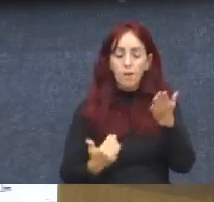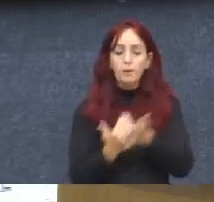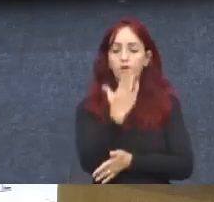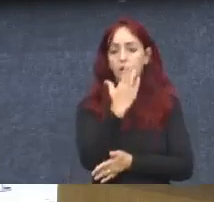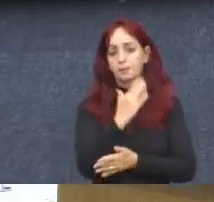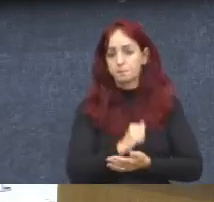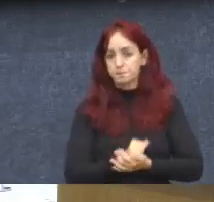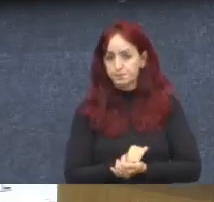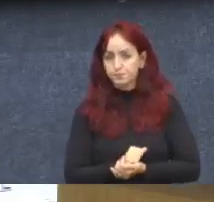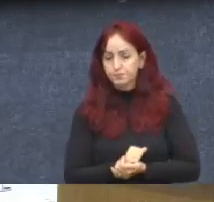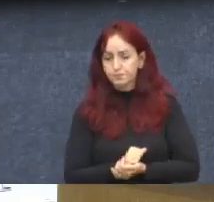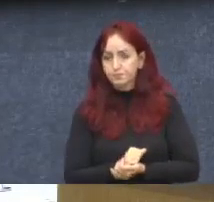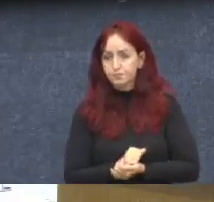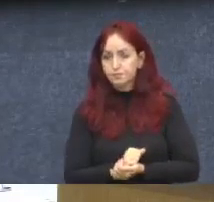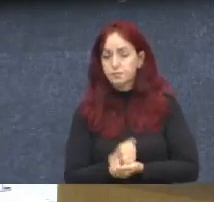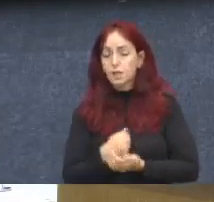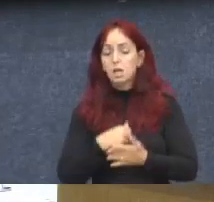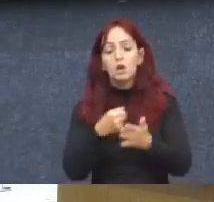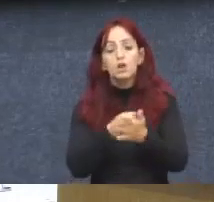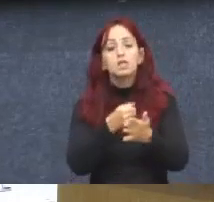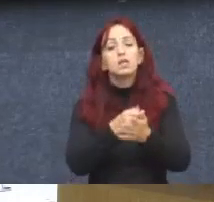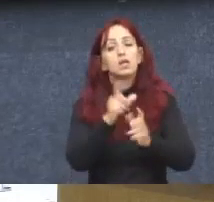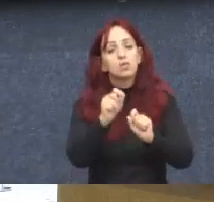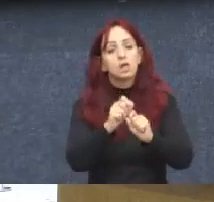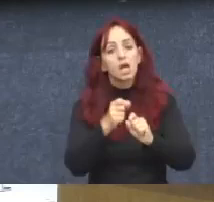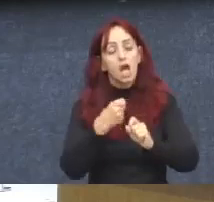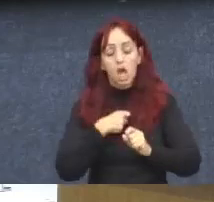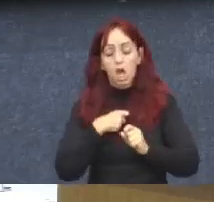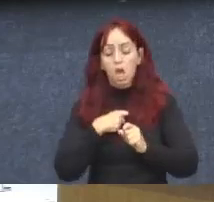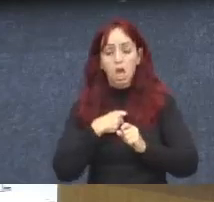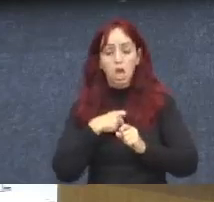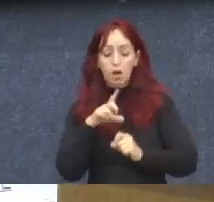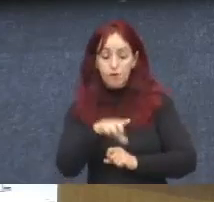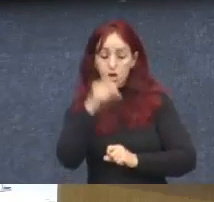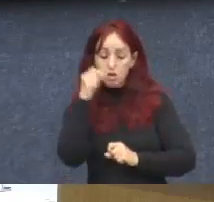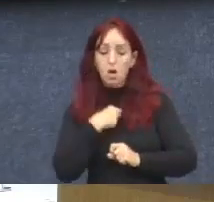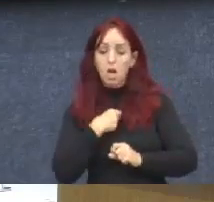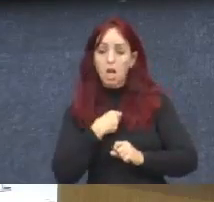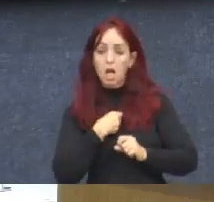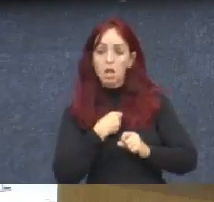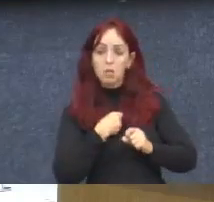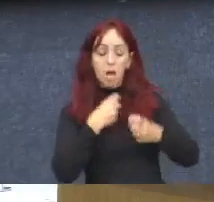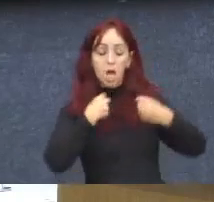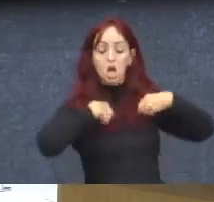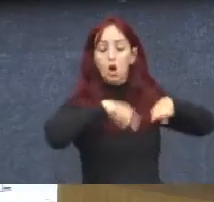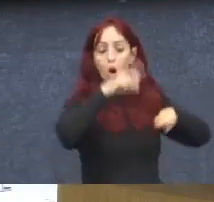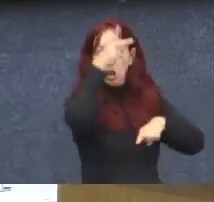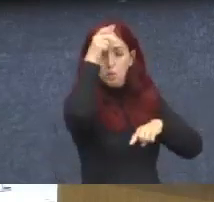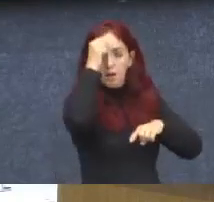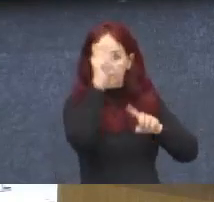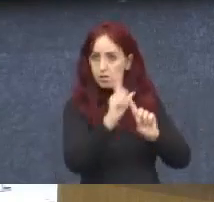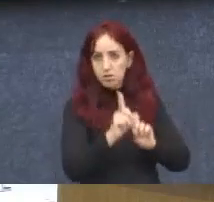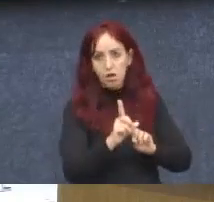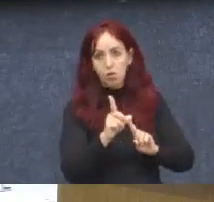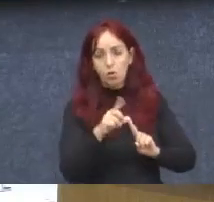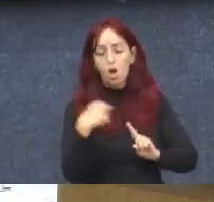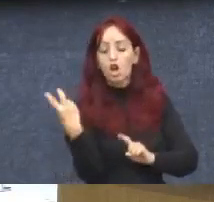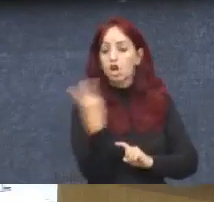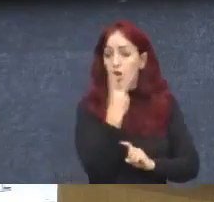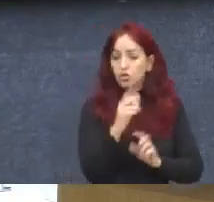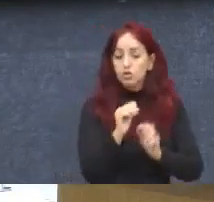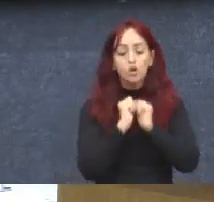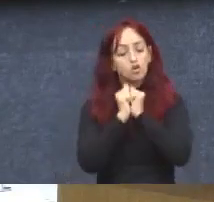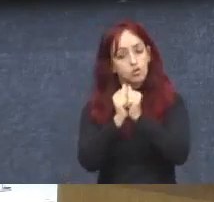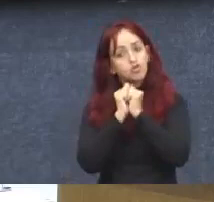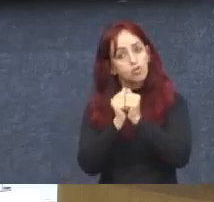Todas. Eu insisto, não fui eleito para brigar com o prefeito. Fui eleito para, junto dele, brigar com os